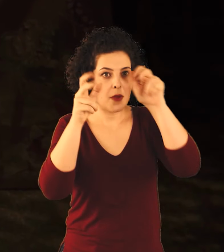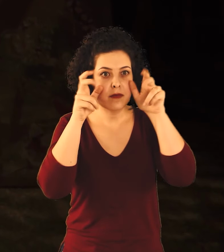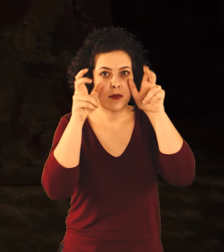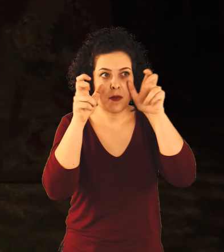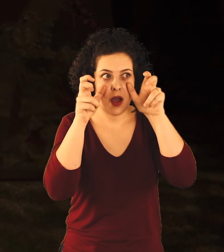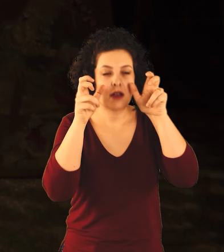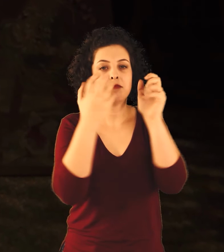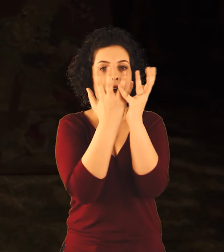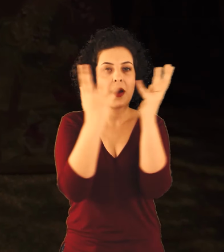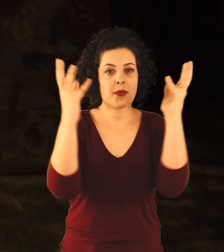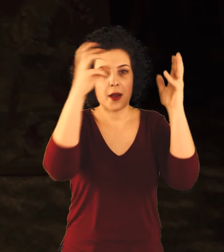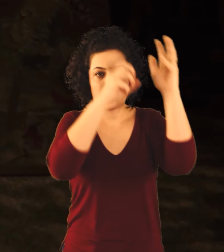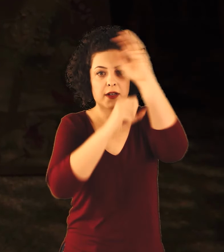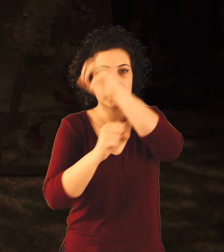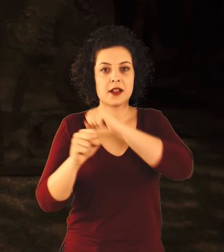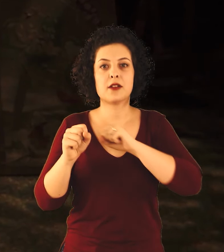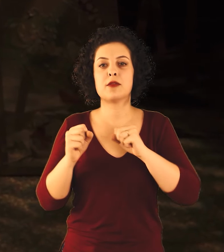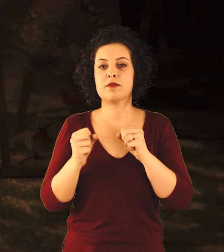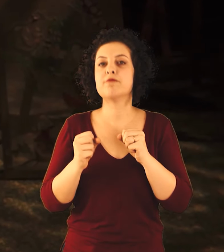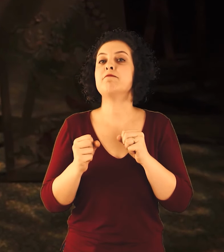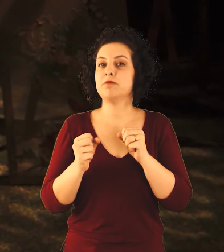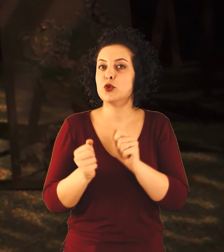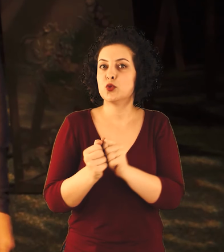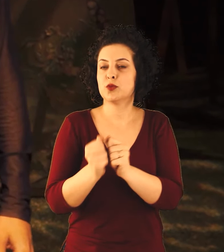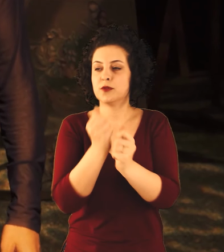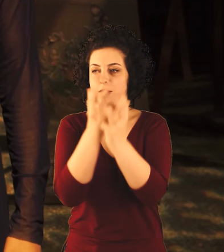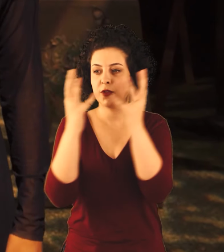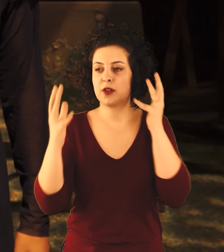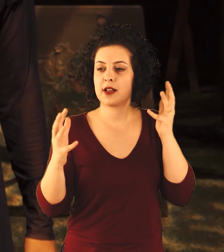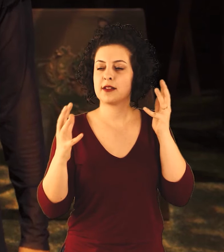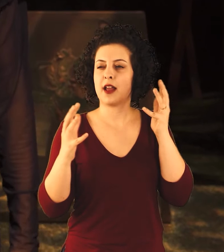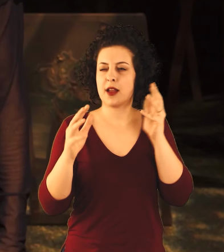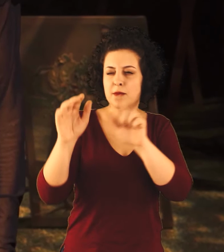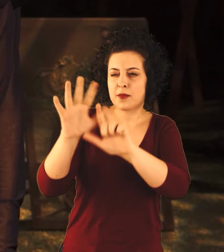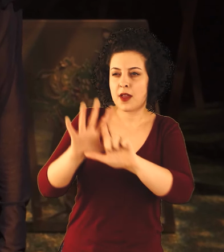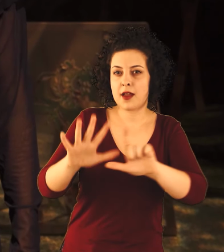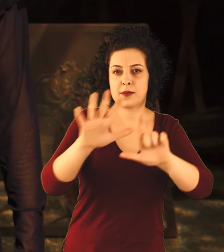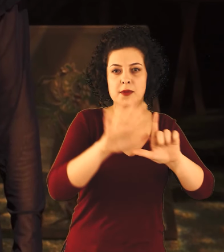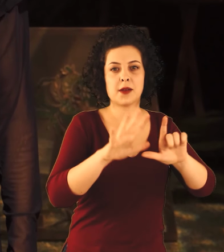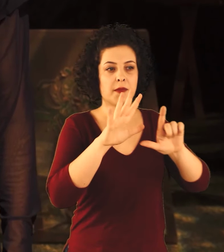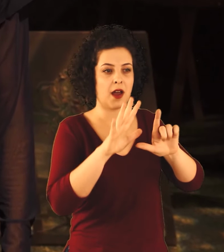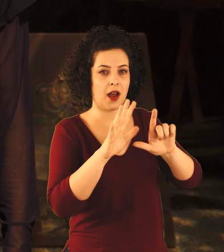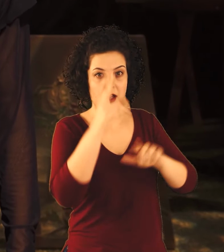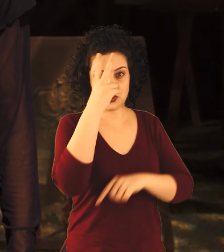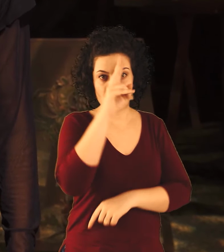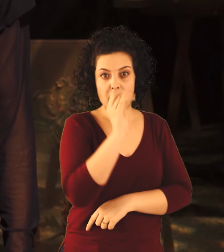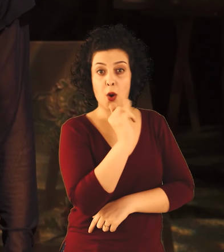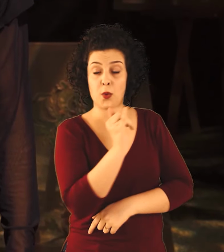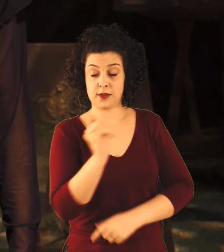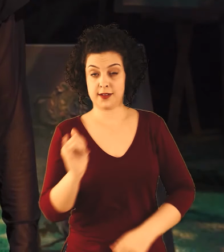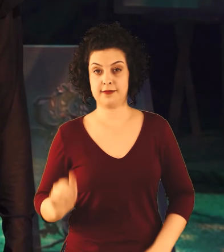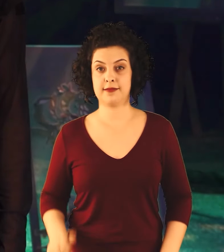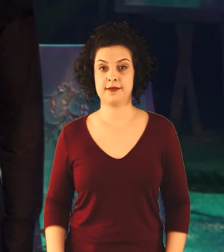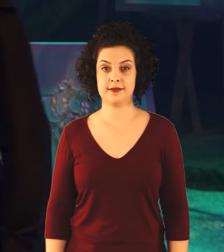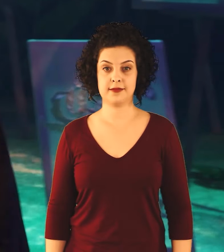aprendeu sobre a floresta. As outras narradoras voltam. aprendeu com a floresta. E cada imagem conta uma história.